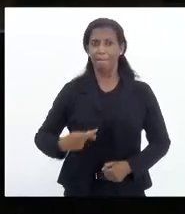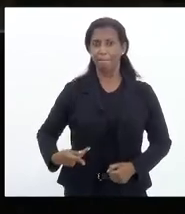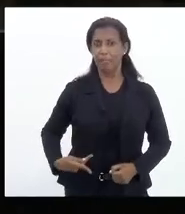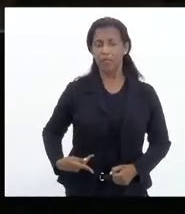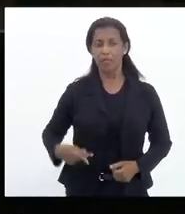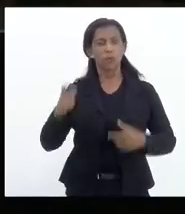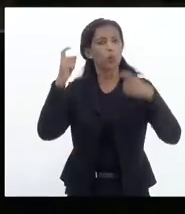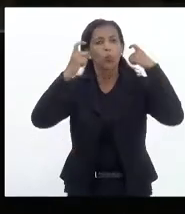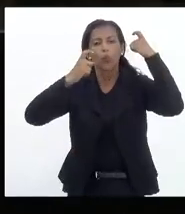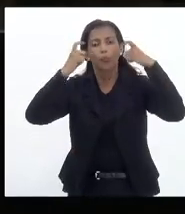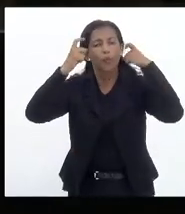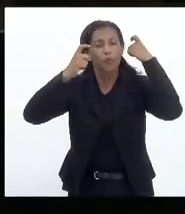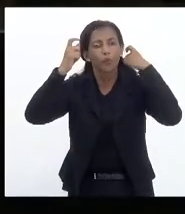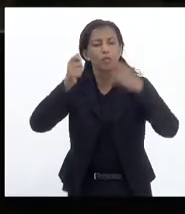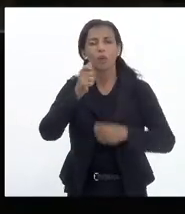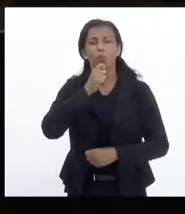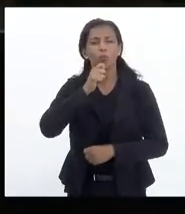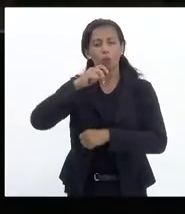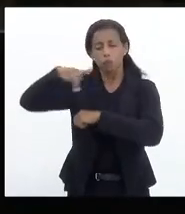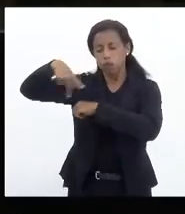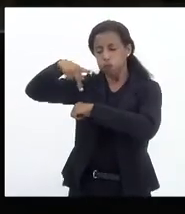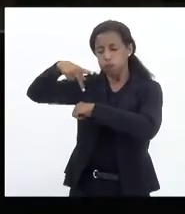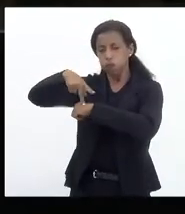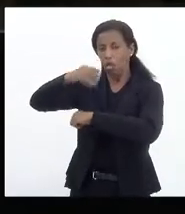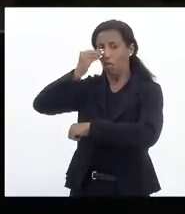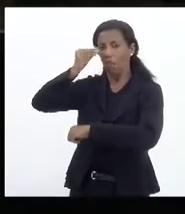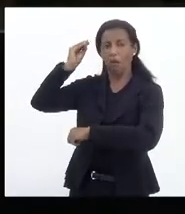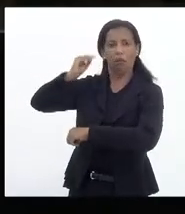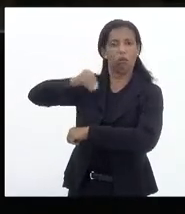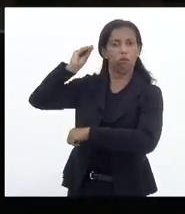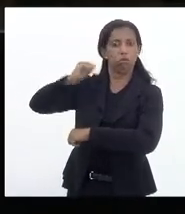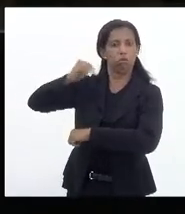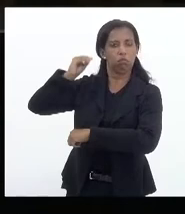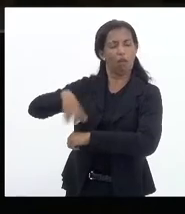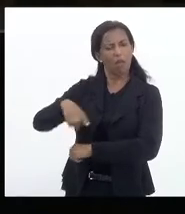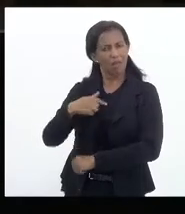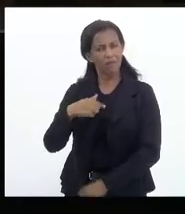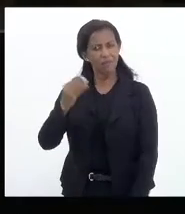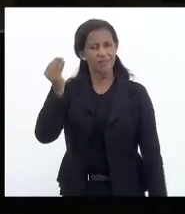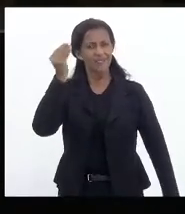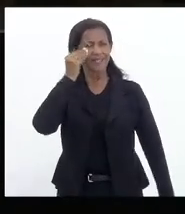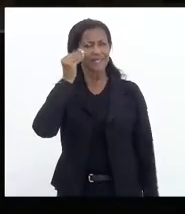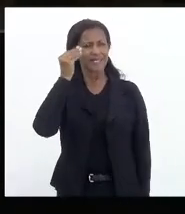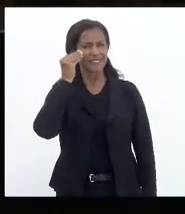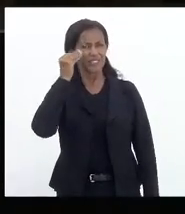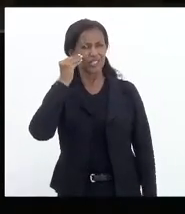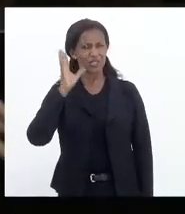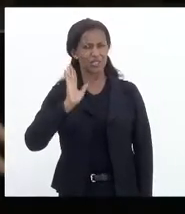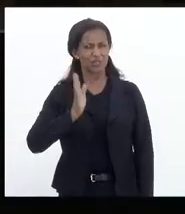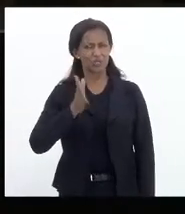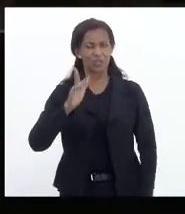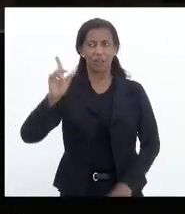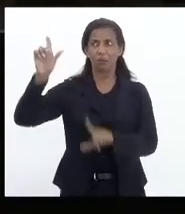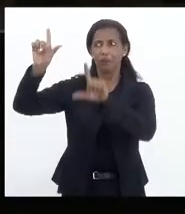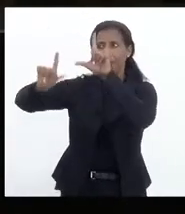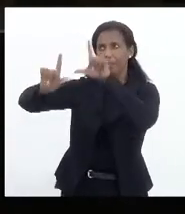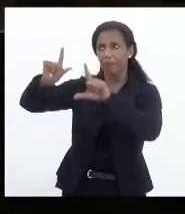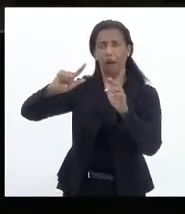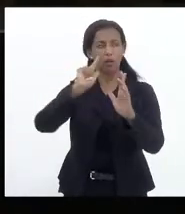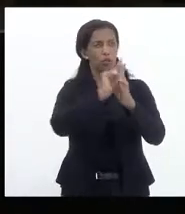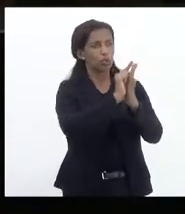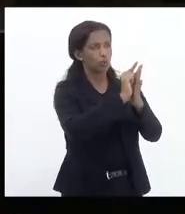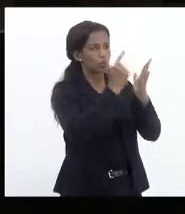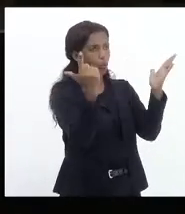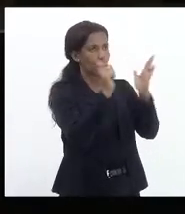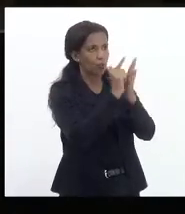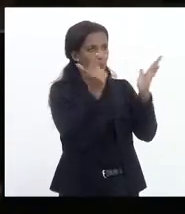República que não está preocupado com essa nação o que eu tenho assistido de matérias através da TV através de